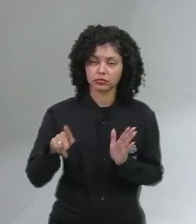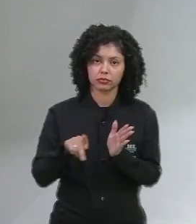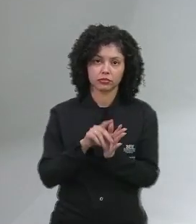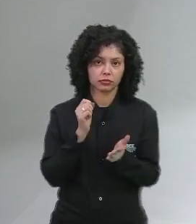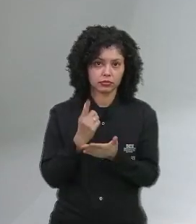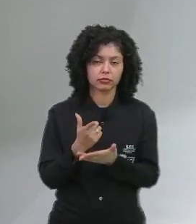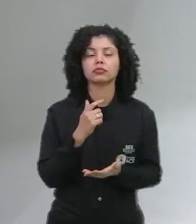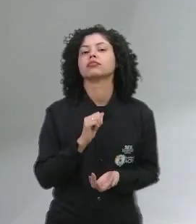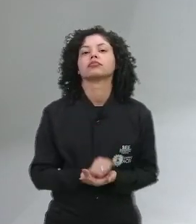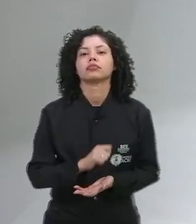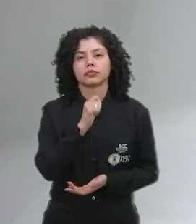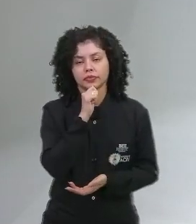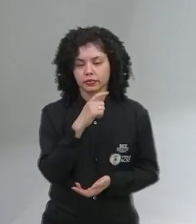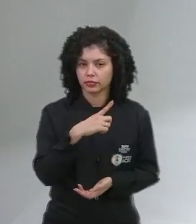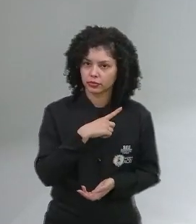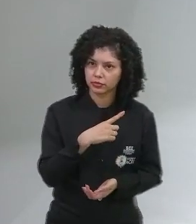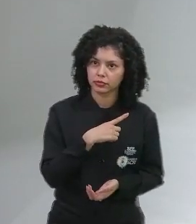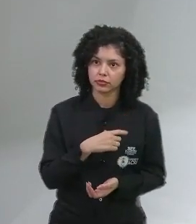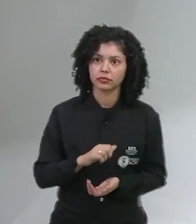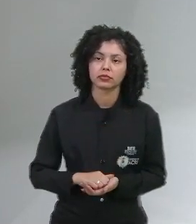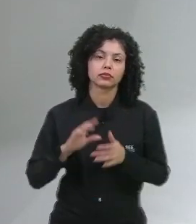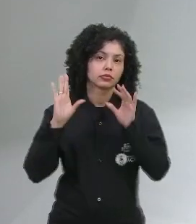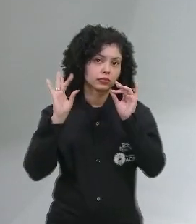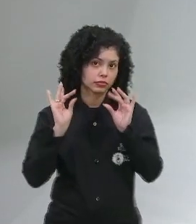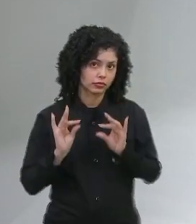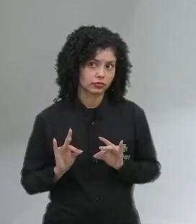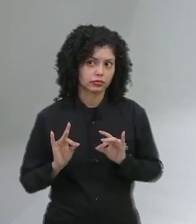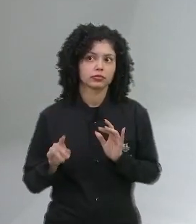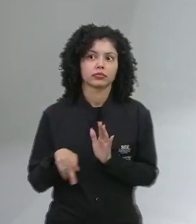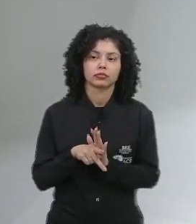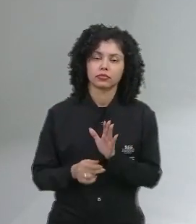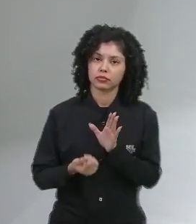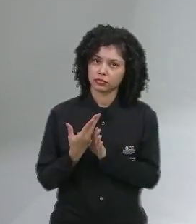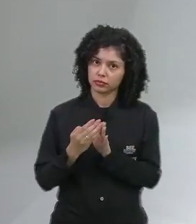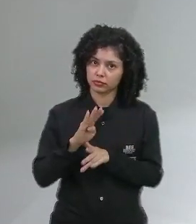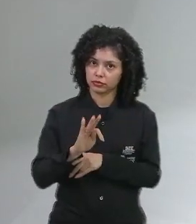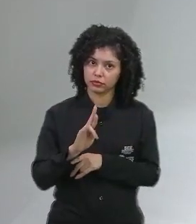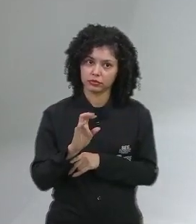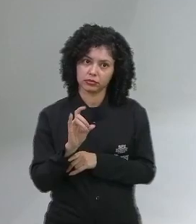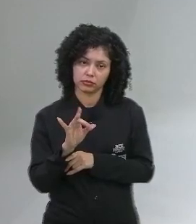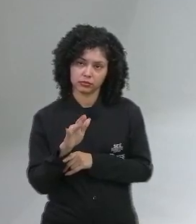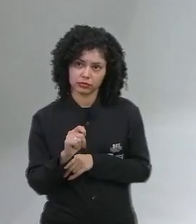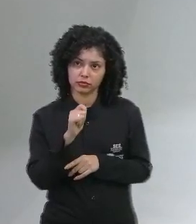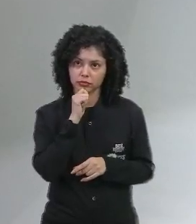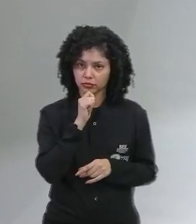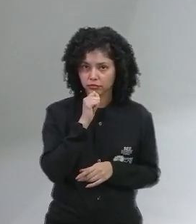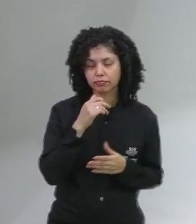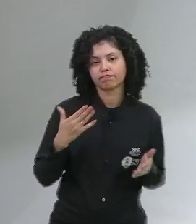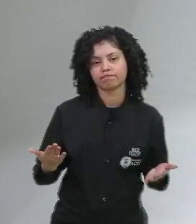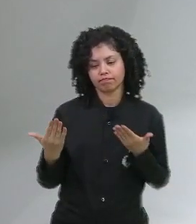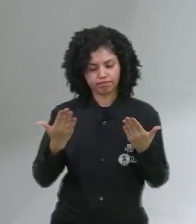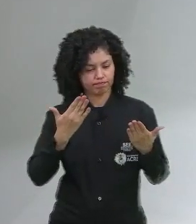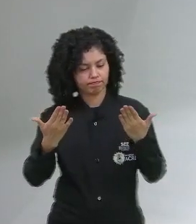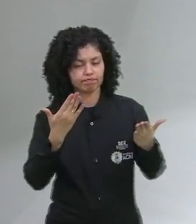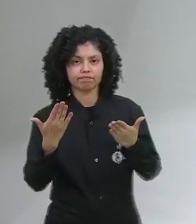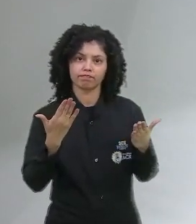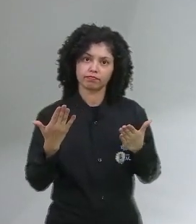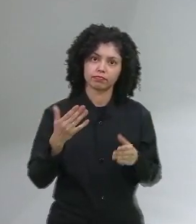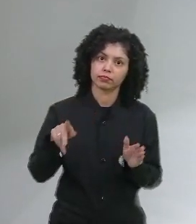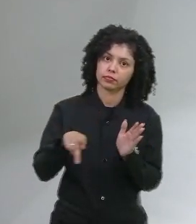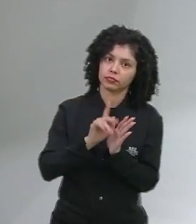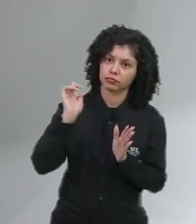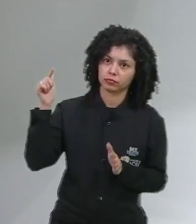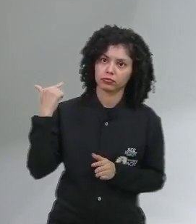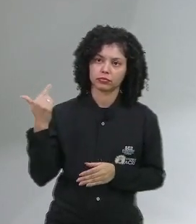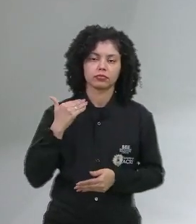custo. Então a gente ainda tem esse entrave da produção de biocombustível, ela tem um alto custo comparado ao consumo de combustíveis fósseis. Mas a gente